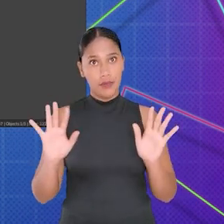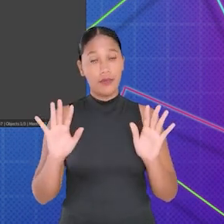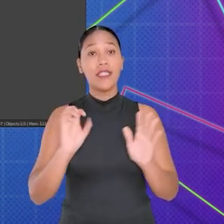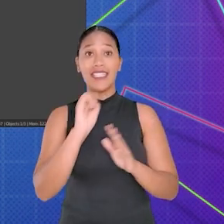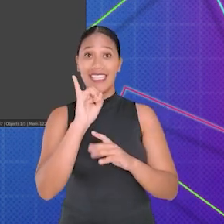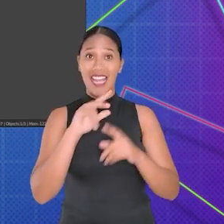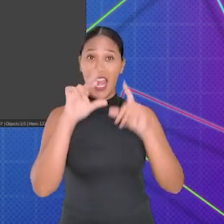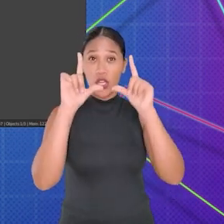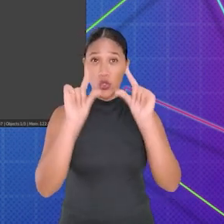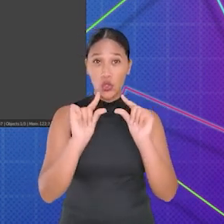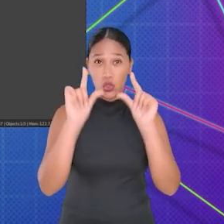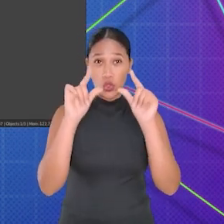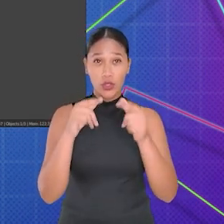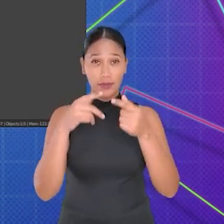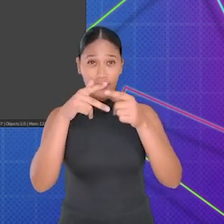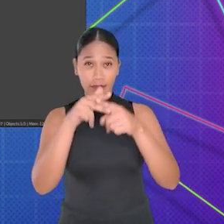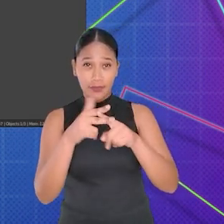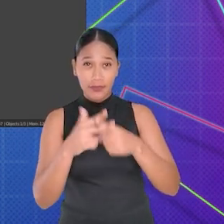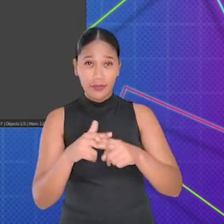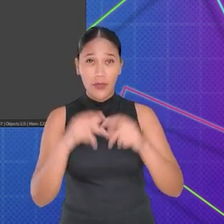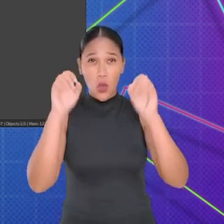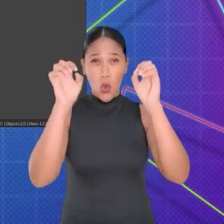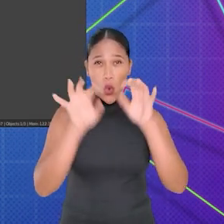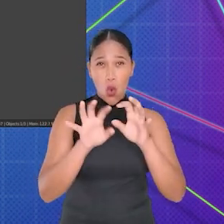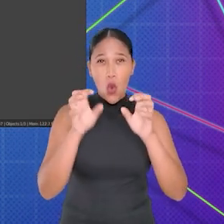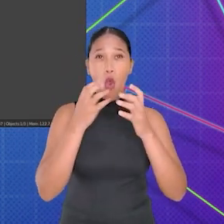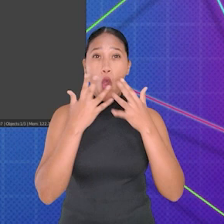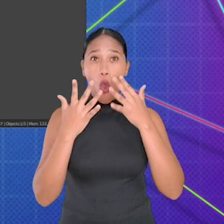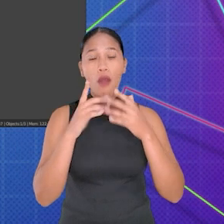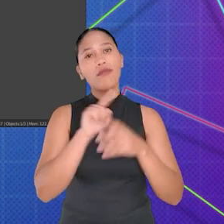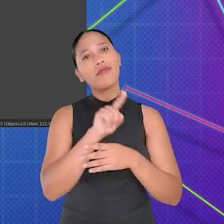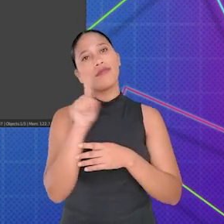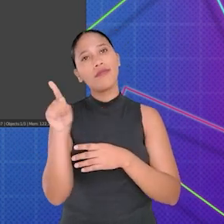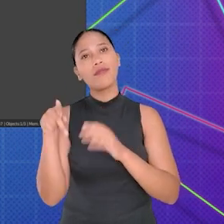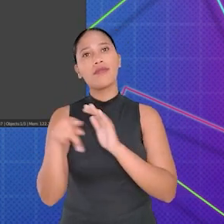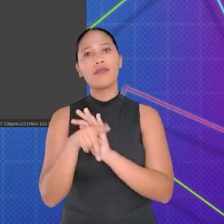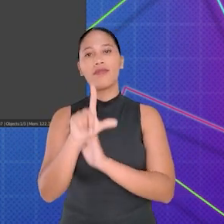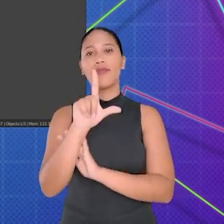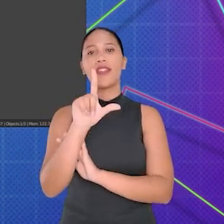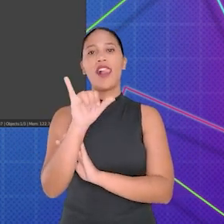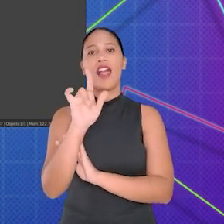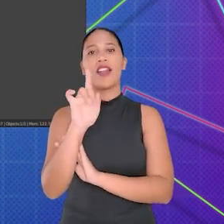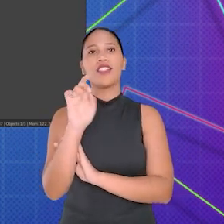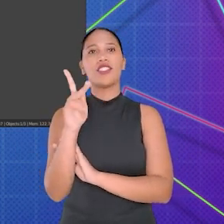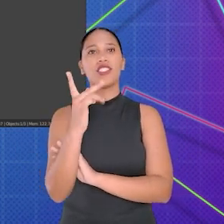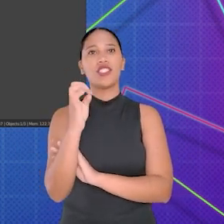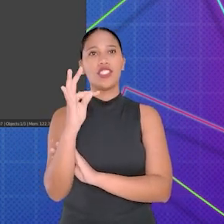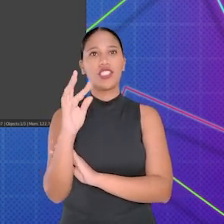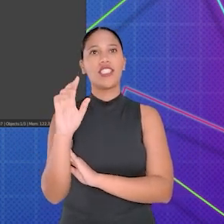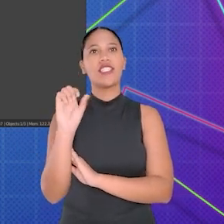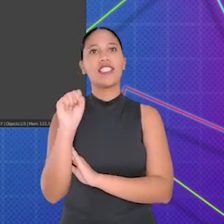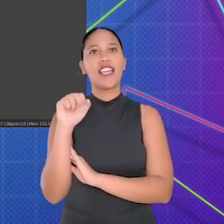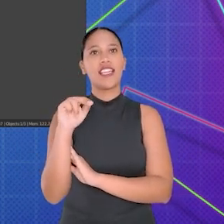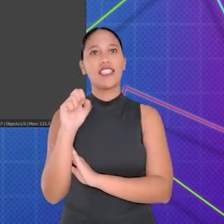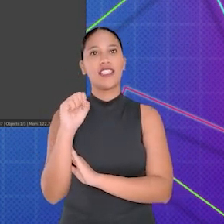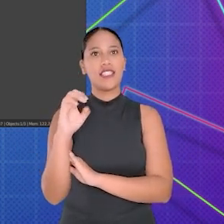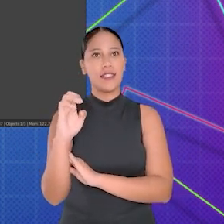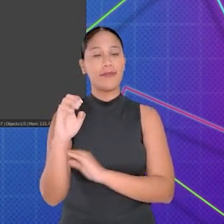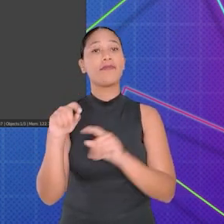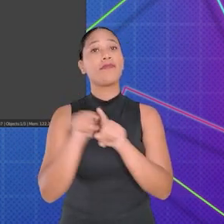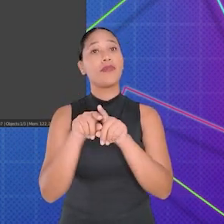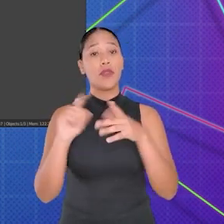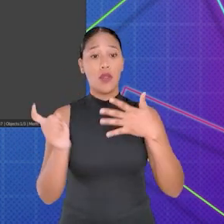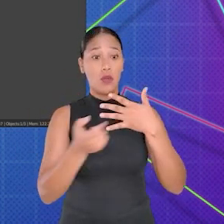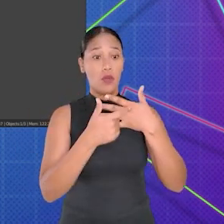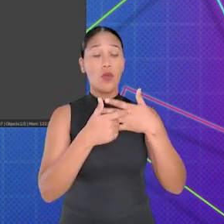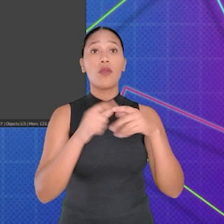luz, como intensidade ou cor, vá até a aba Light Settings, abaixo da seção Viewport Display. Após